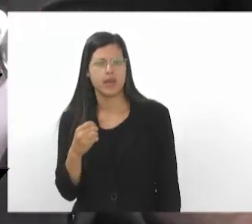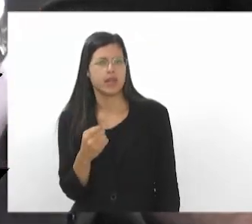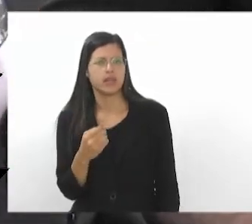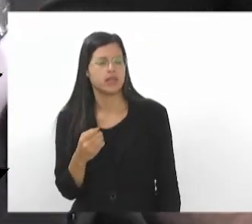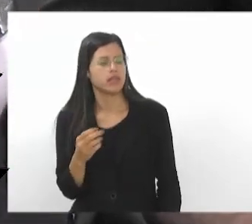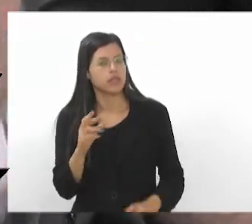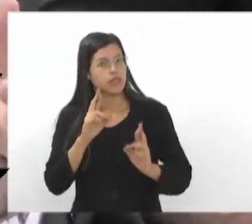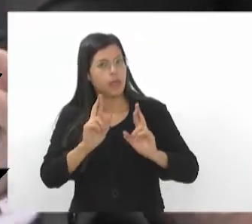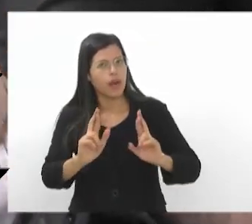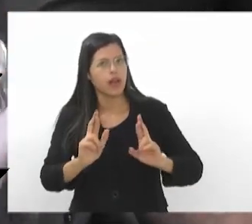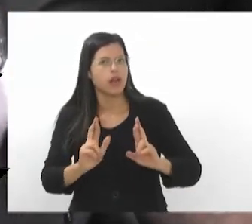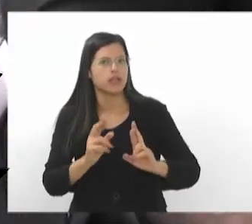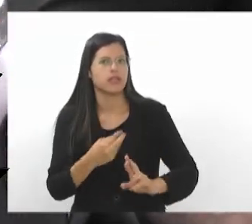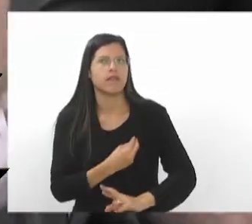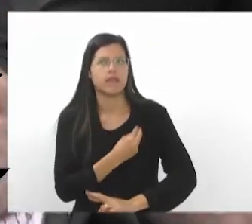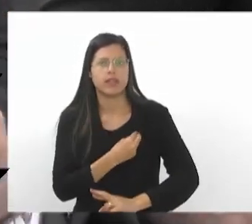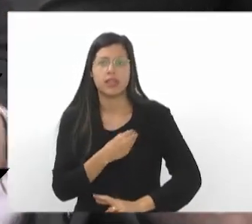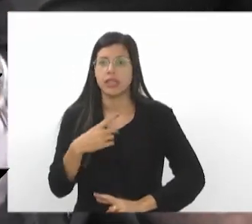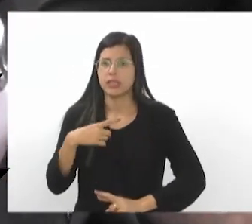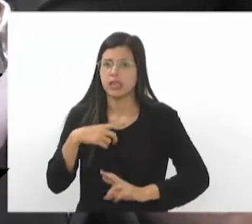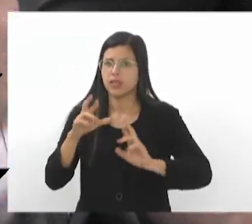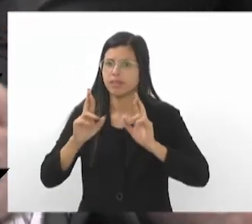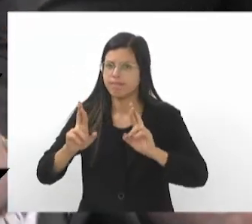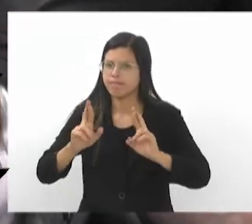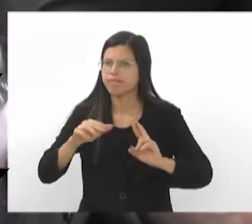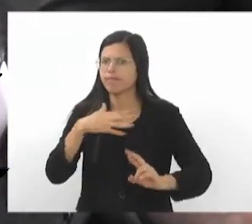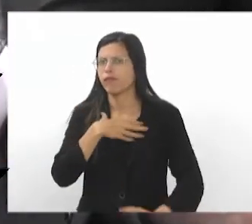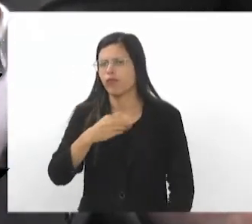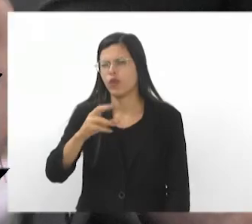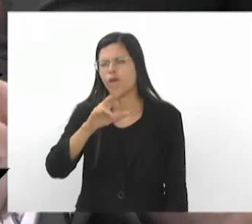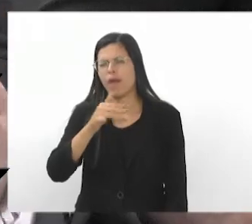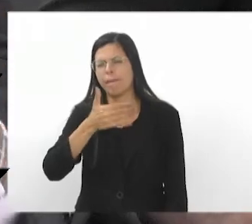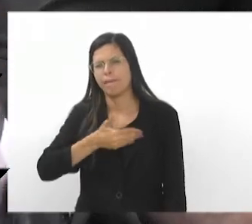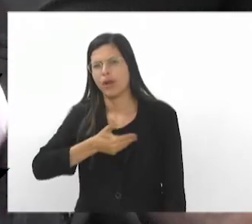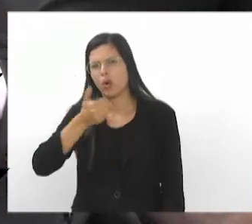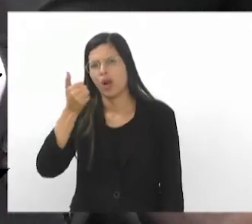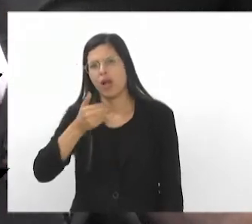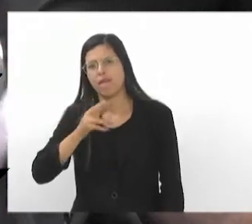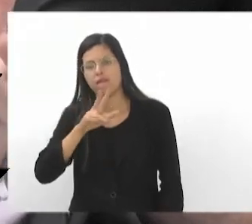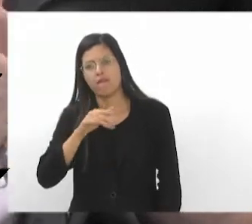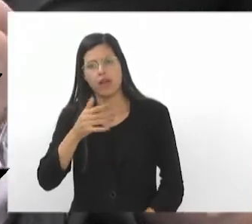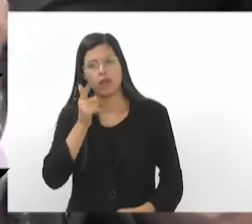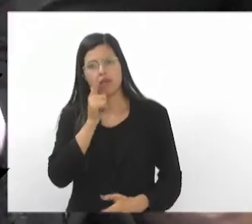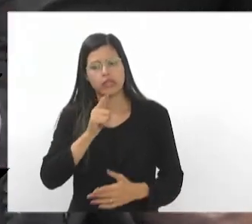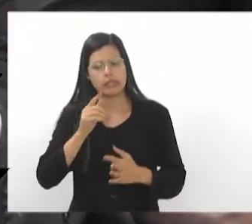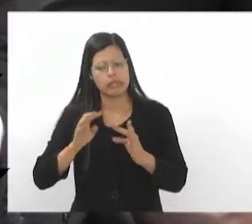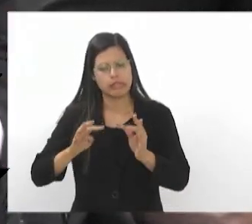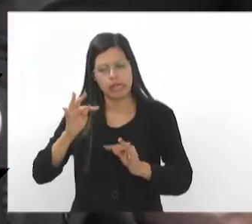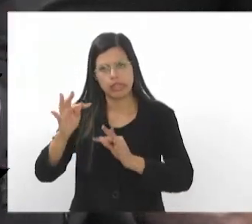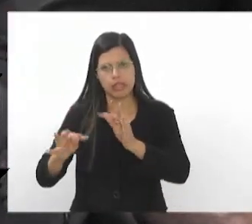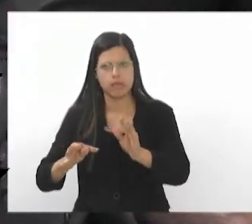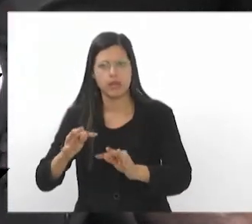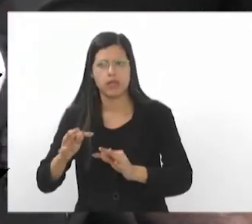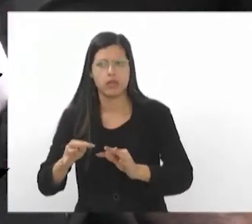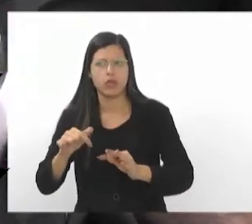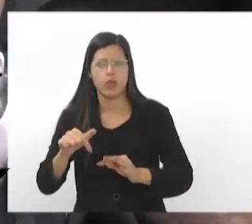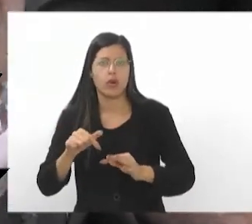entender que há esperança para fazer com que o seu filho melhore, consiga fazer o seu tratamento, para que ele possa ter paz.